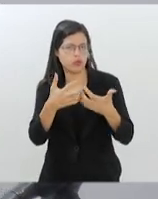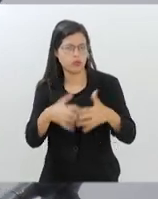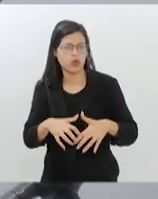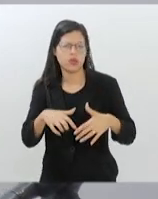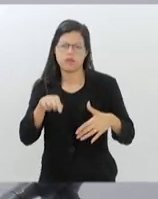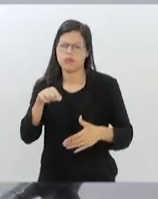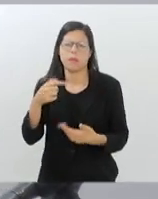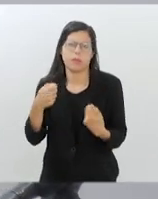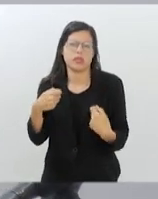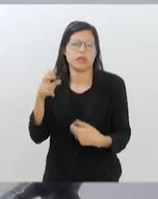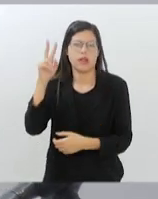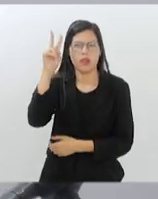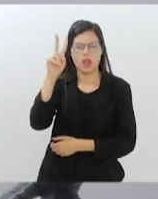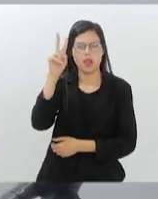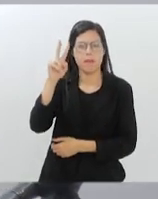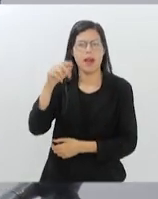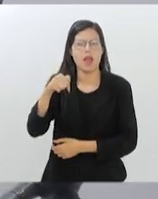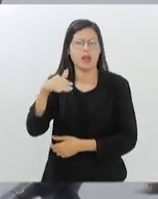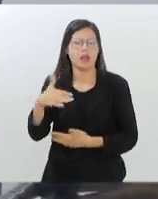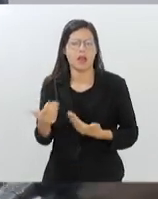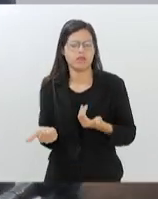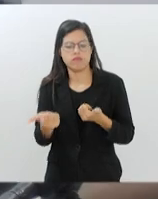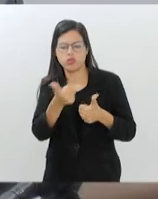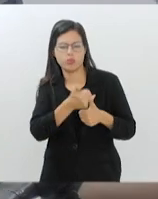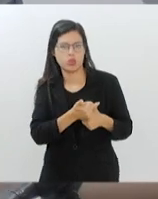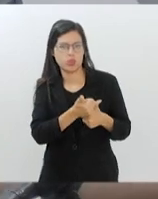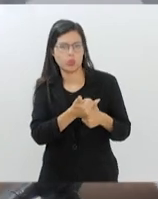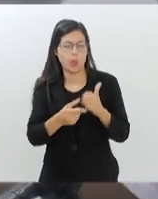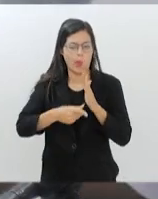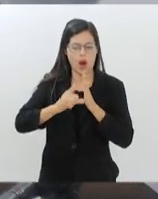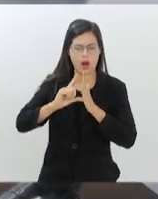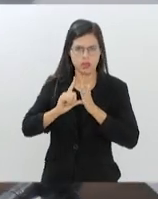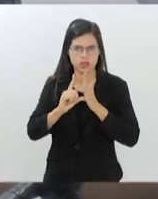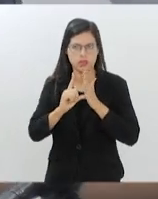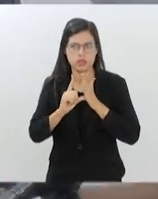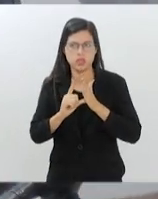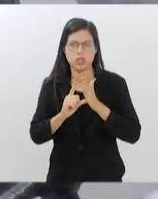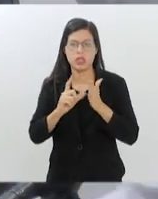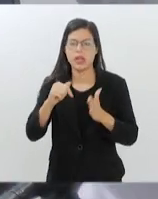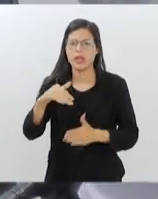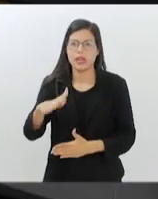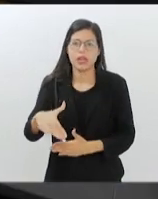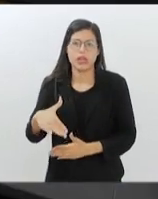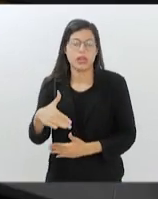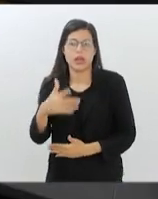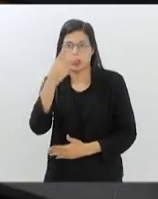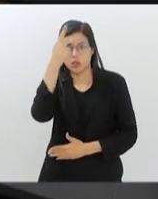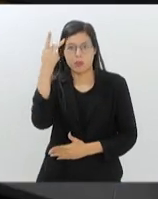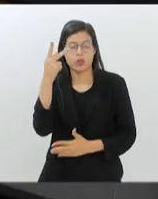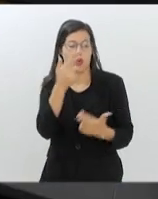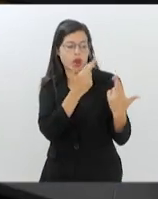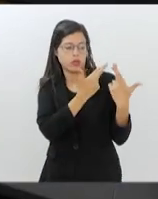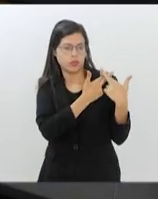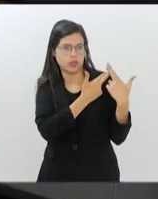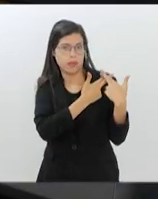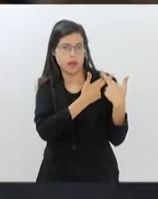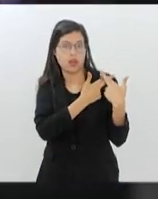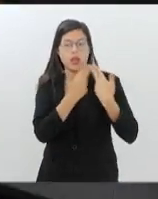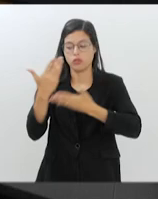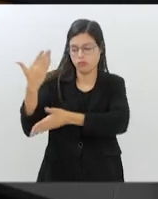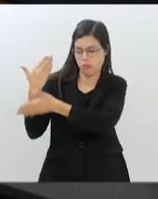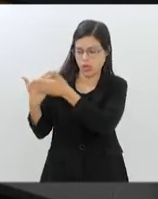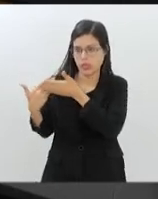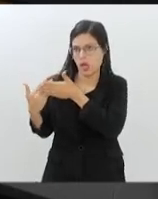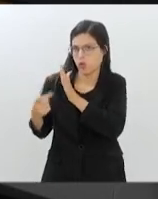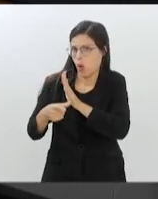diálogo com quem el transmitiu a essa atribuição esse meu questionamento Quem eram as pessoas responsáveis anterior anterior ao